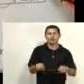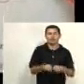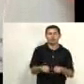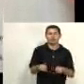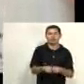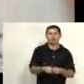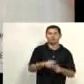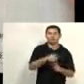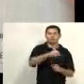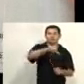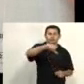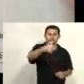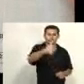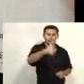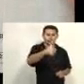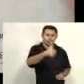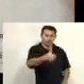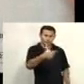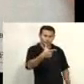241,5 e